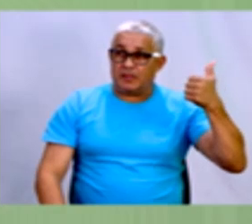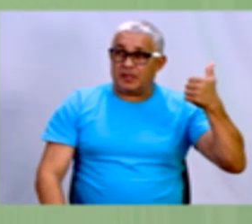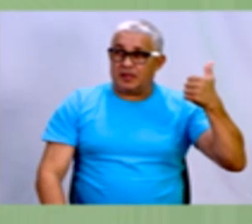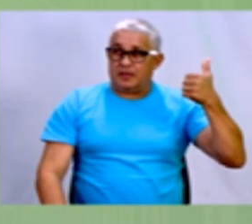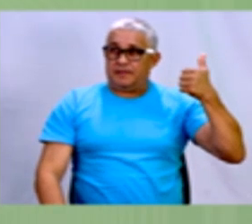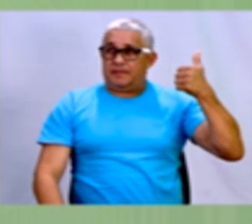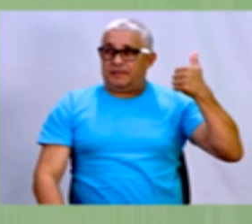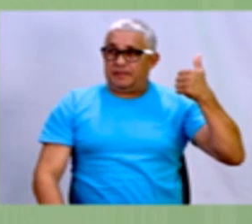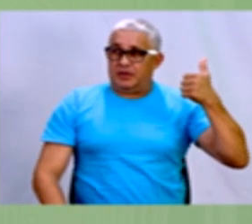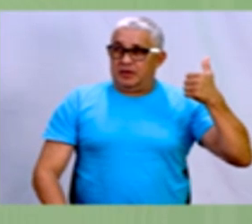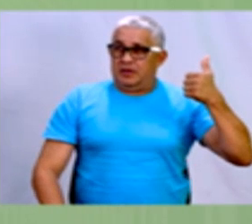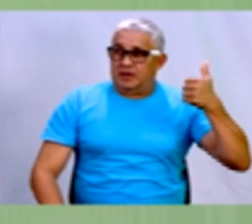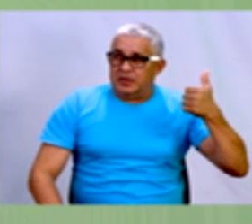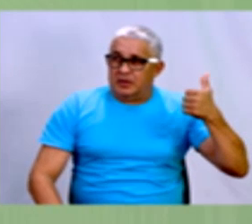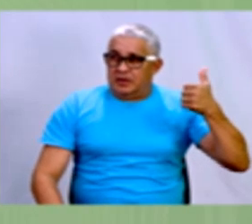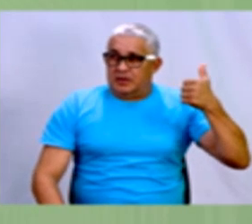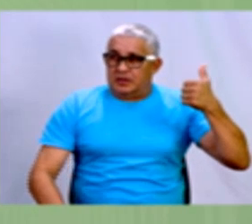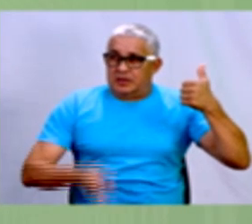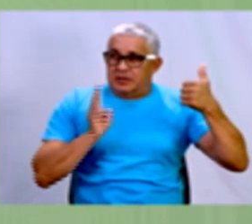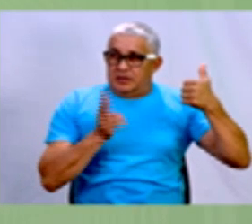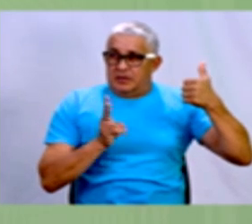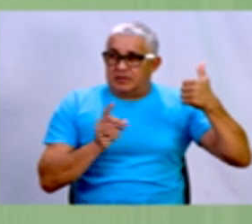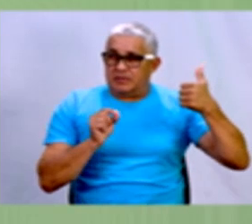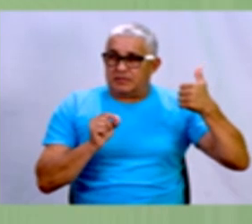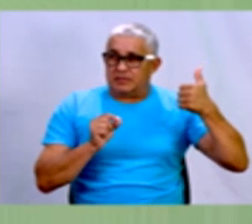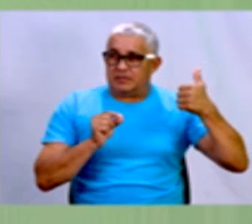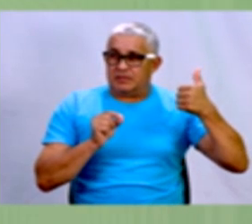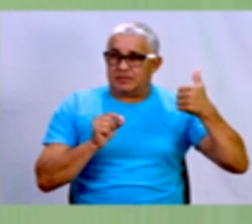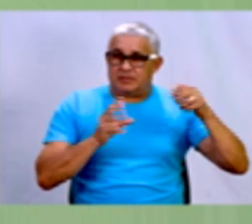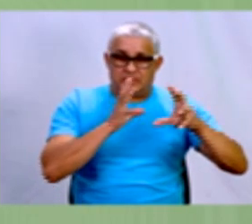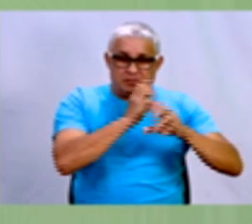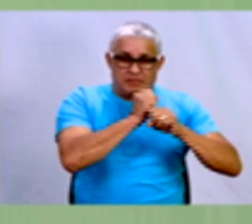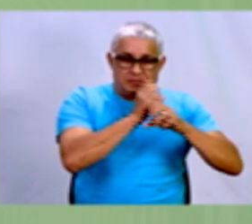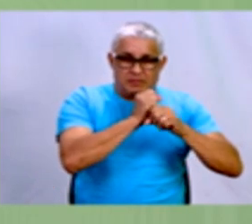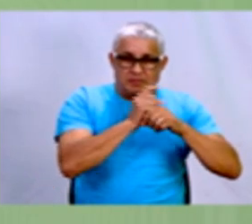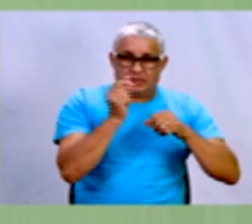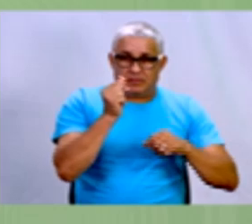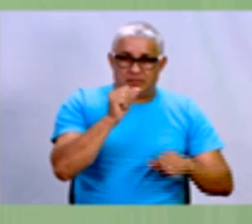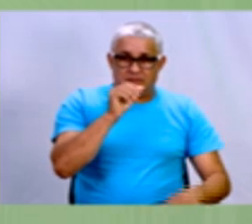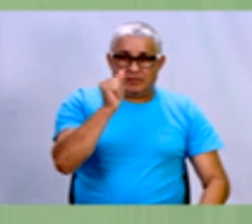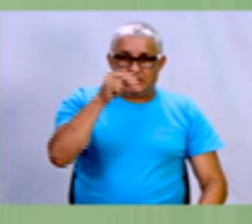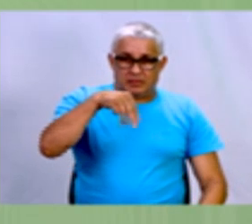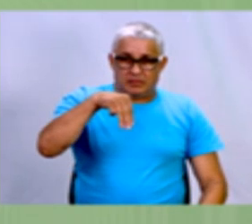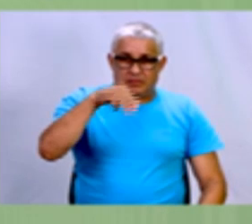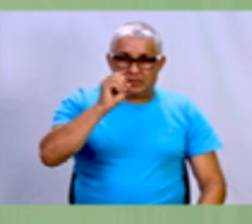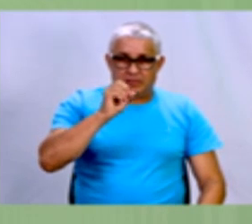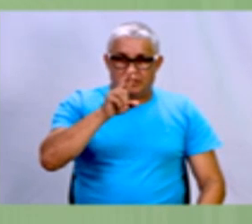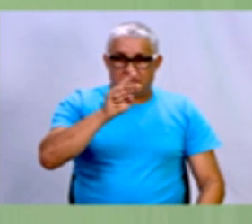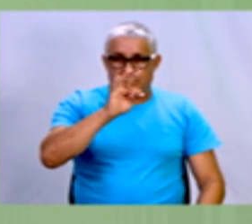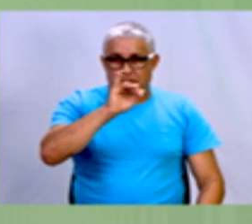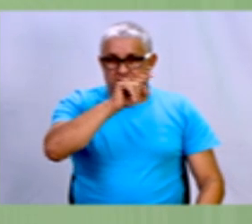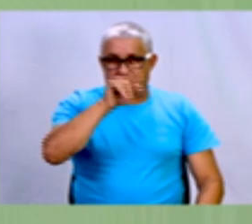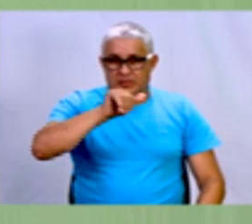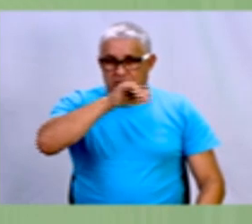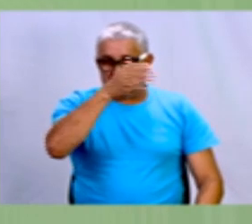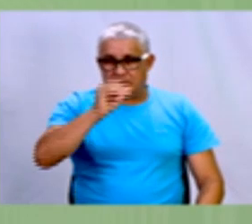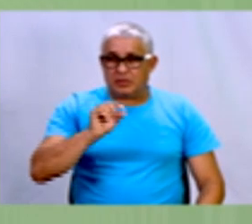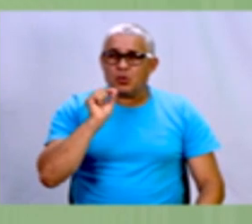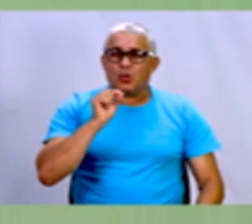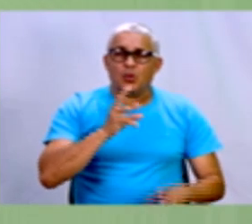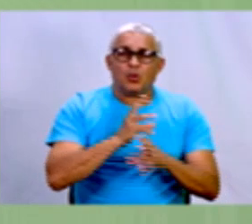Primeiro passo vai ser sempre a gente calcular o valor da amortização, tá? O que é calcular o valor da